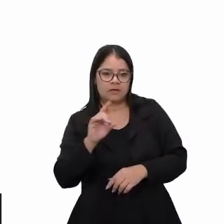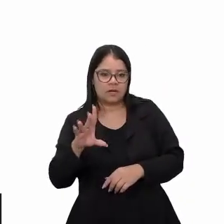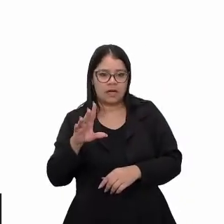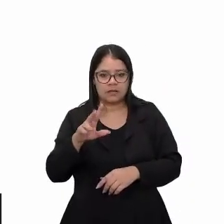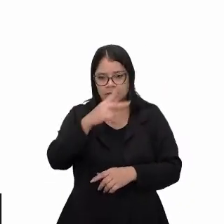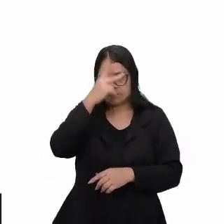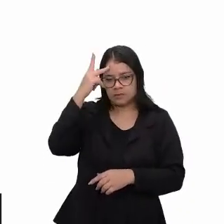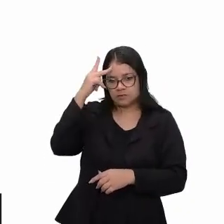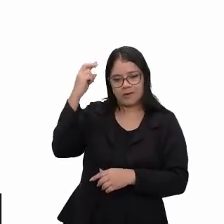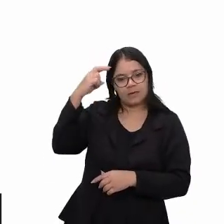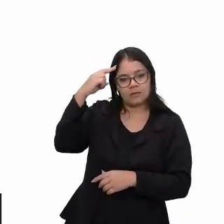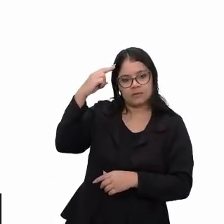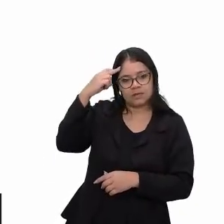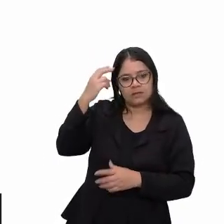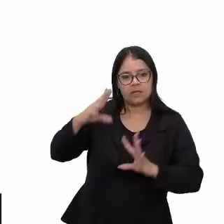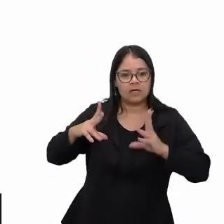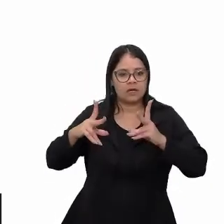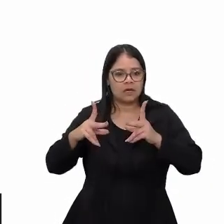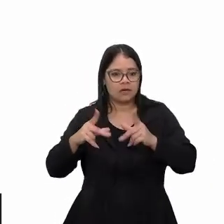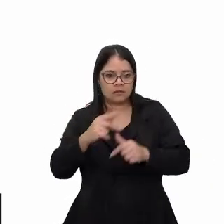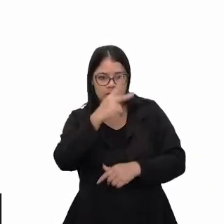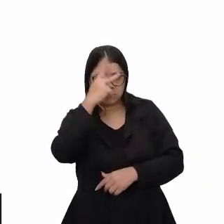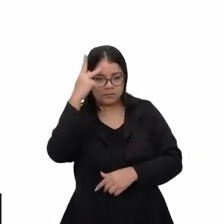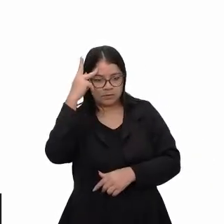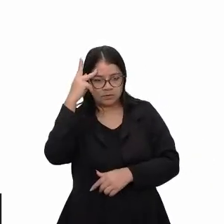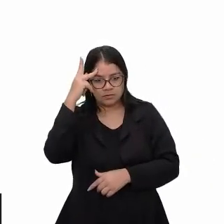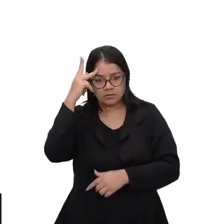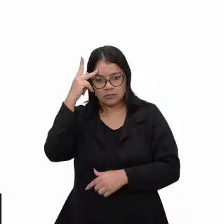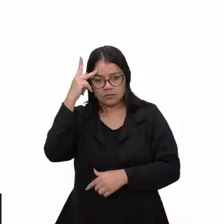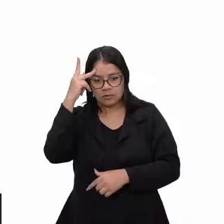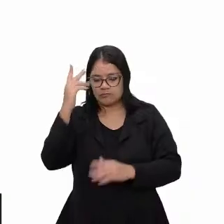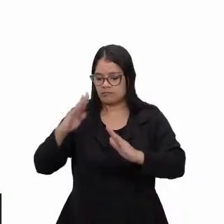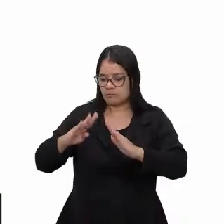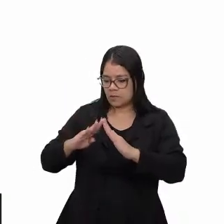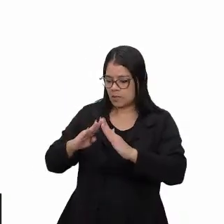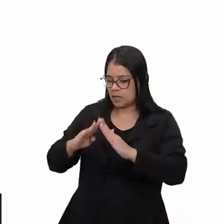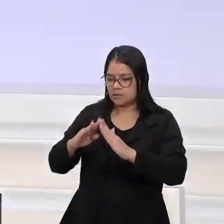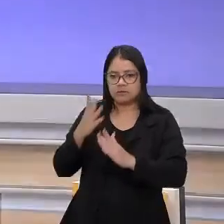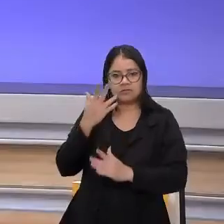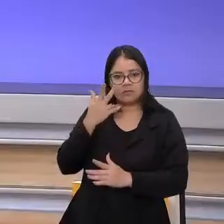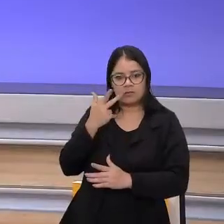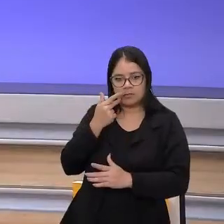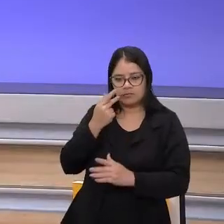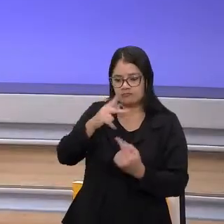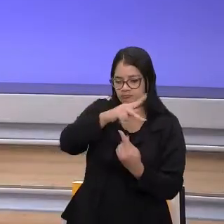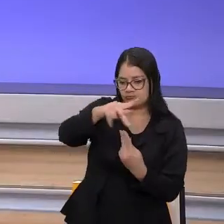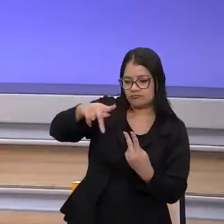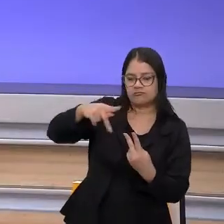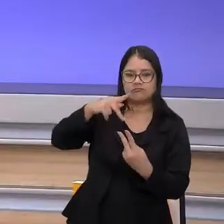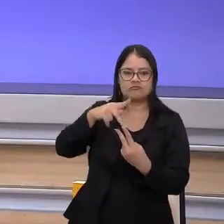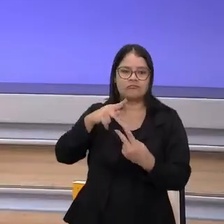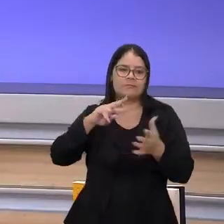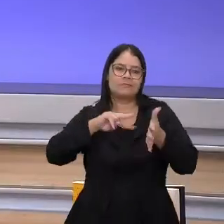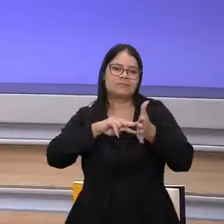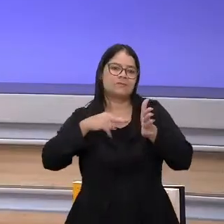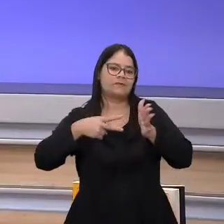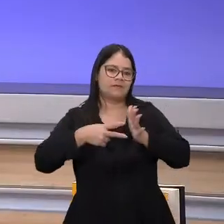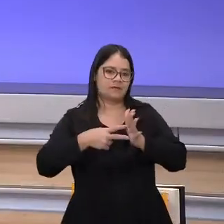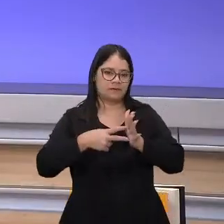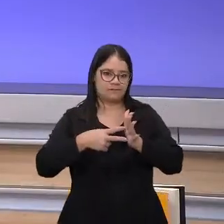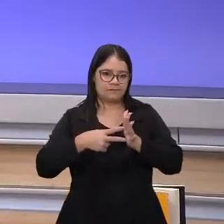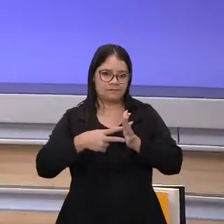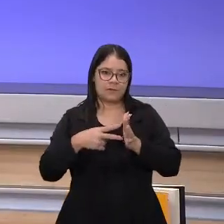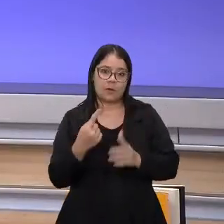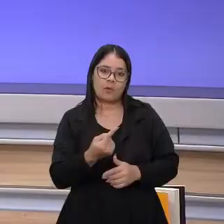indivíduo a consciência de que todos habitamos a nossa casa comum, o planeta Terra. Então, o